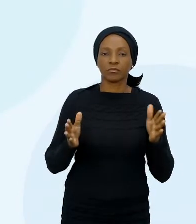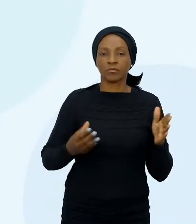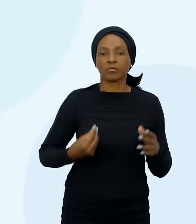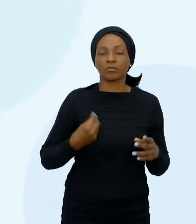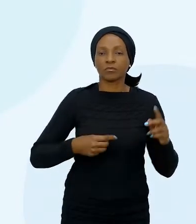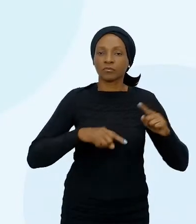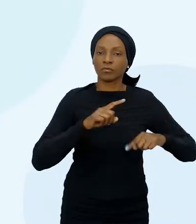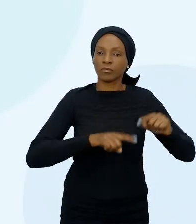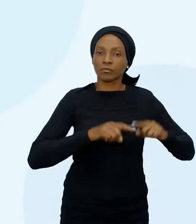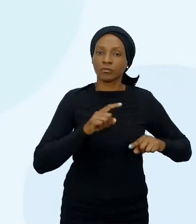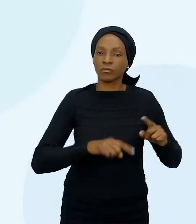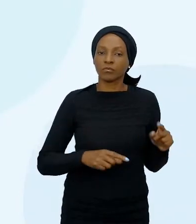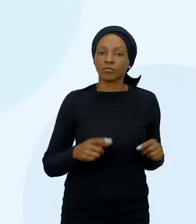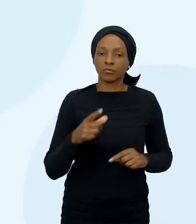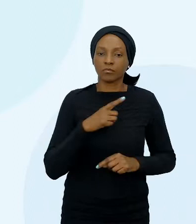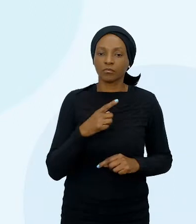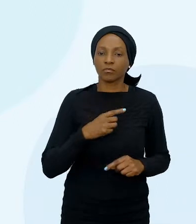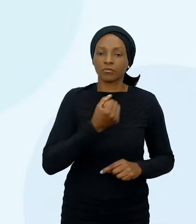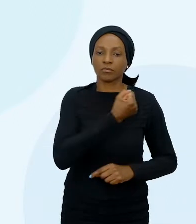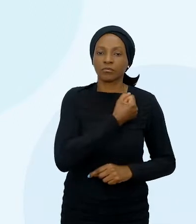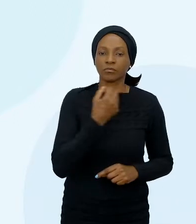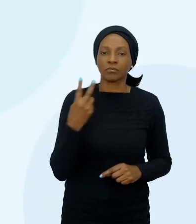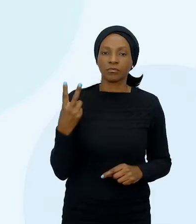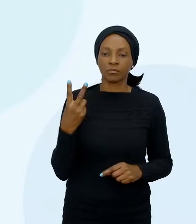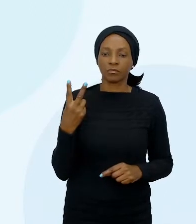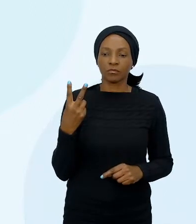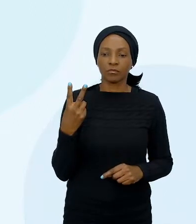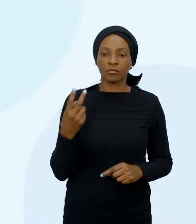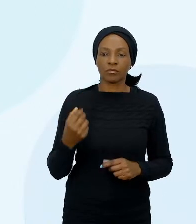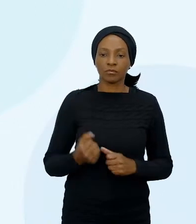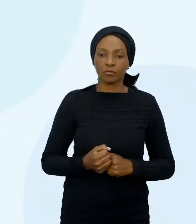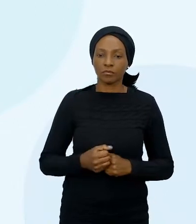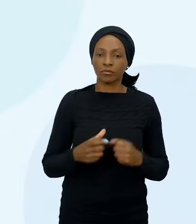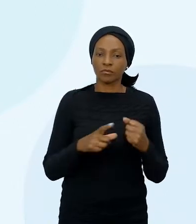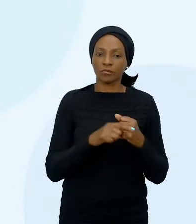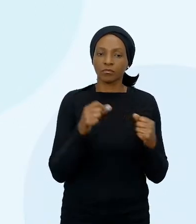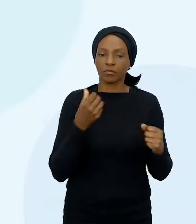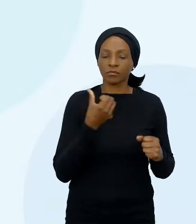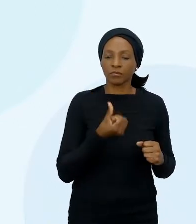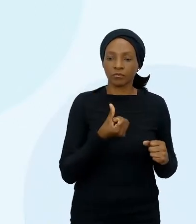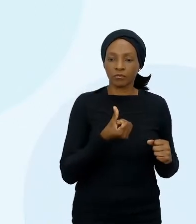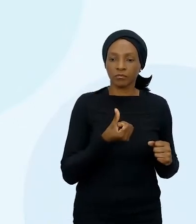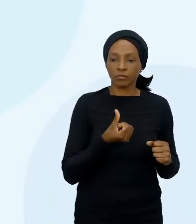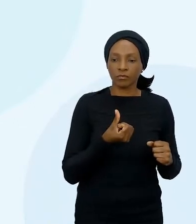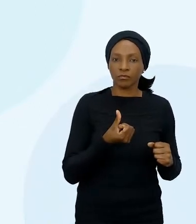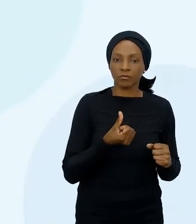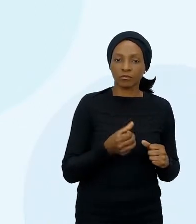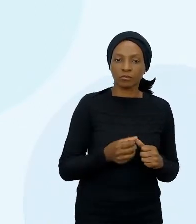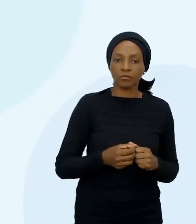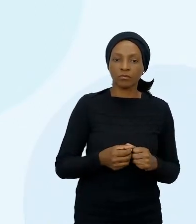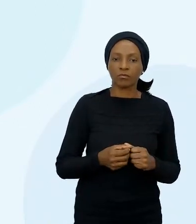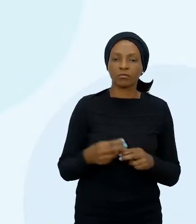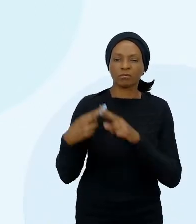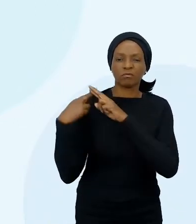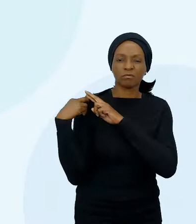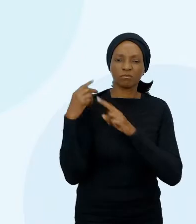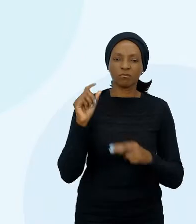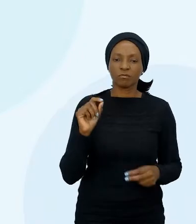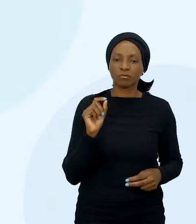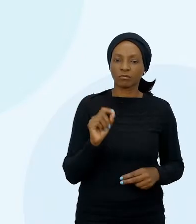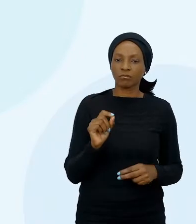Está presente aí no capítulo 2, tá? Do artigo 6º. Quem é responsável,